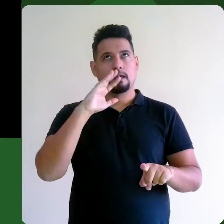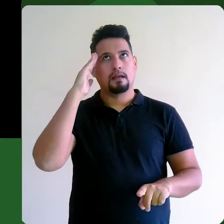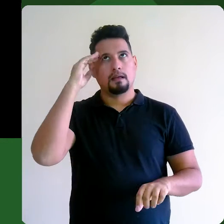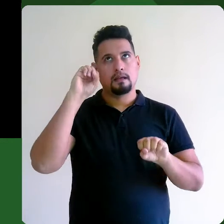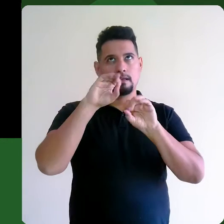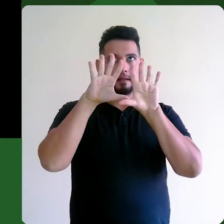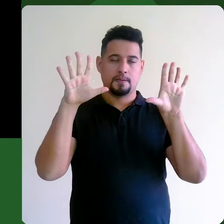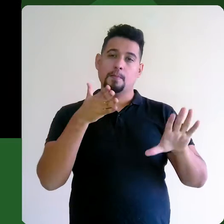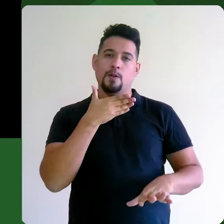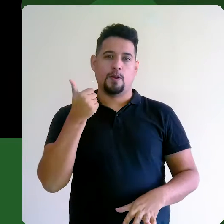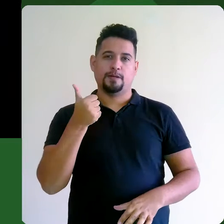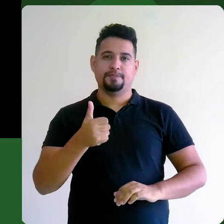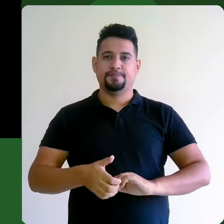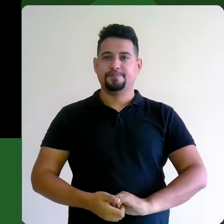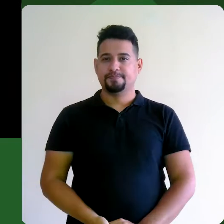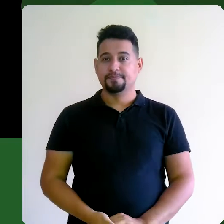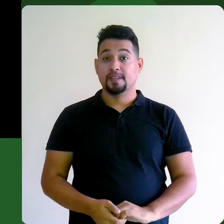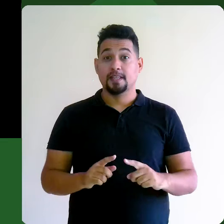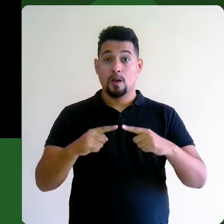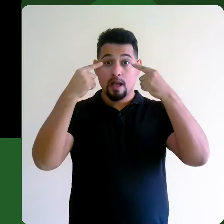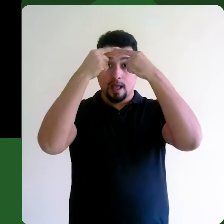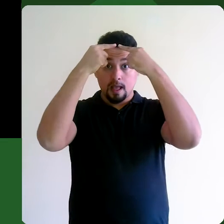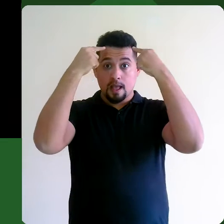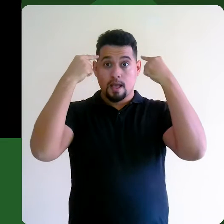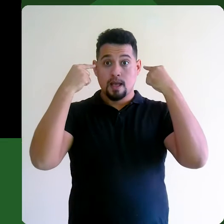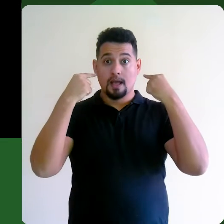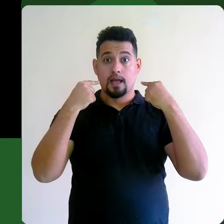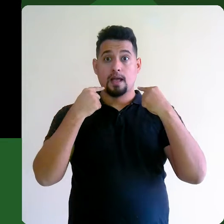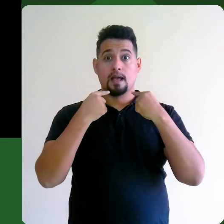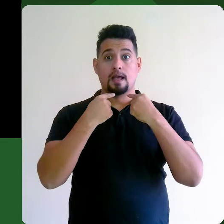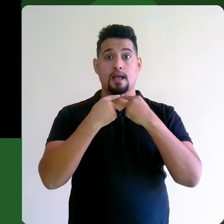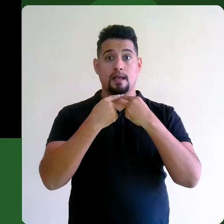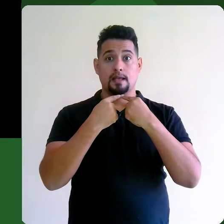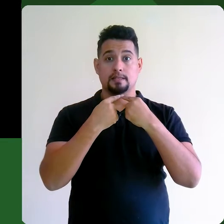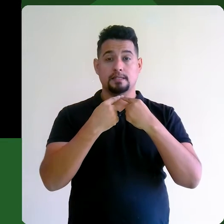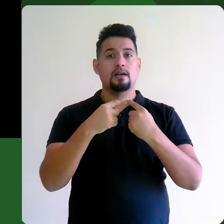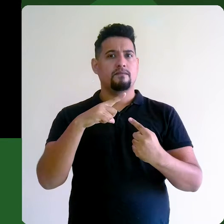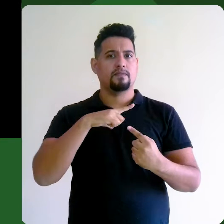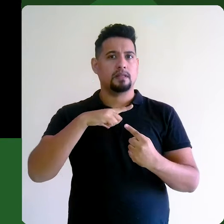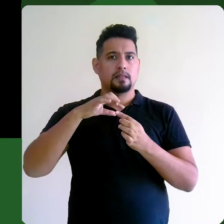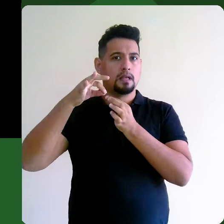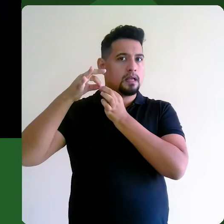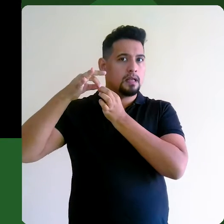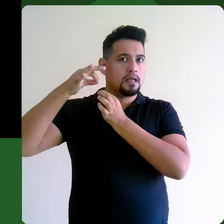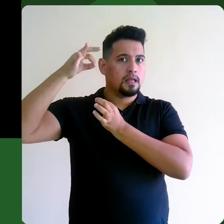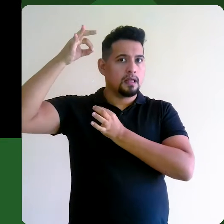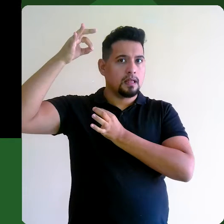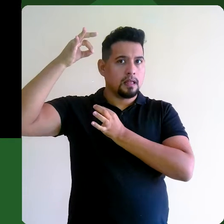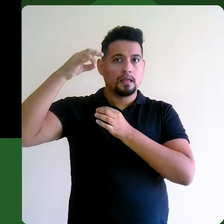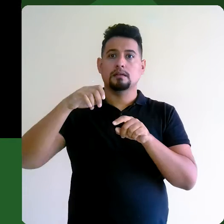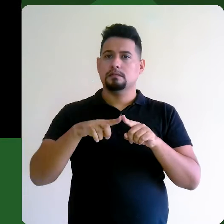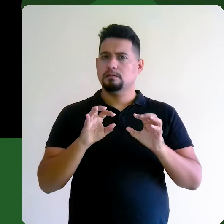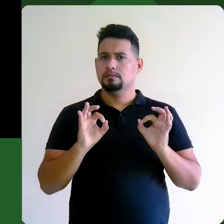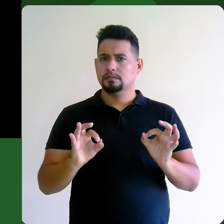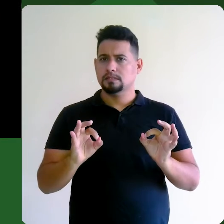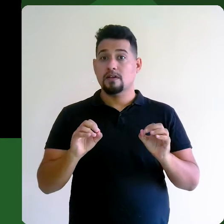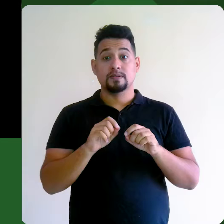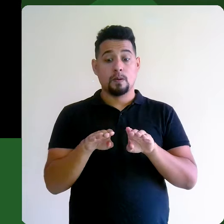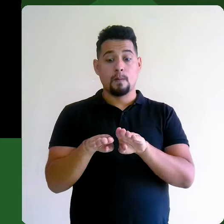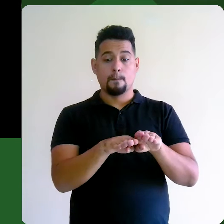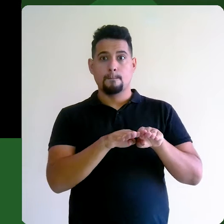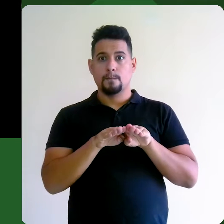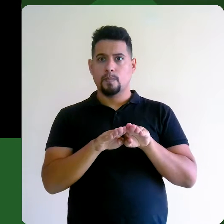resultado melhor, né? Então, a cabeça do croquis vai ter uma medida de comprimento e essa medida vai ser